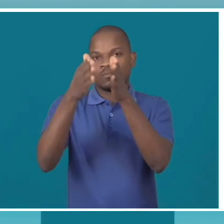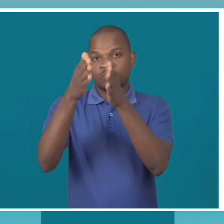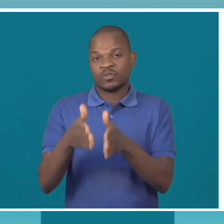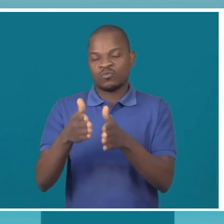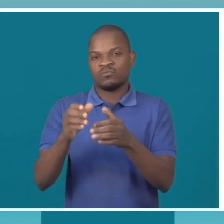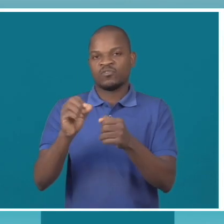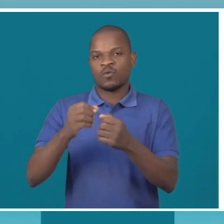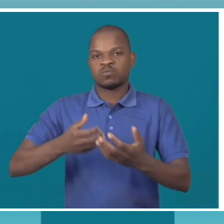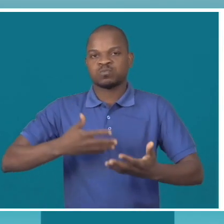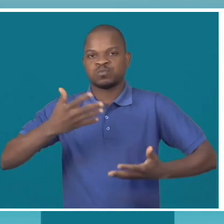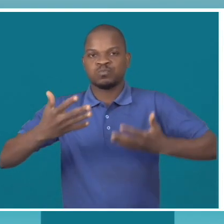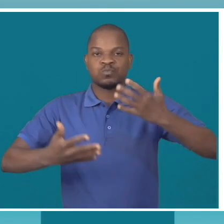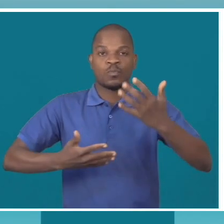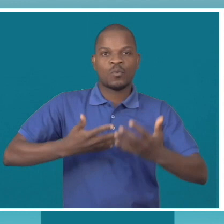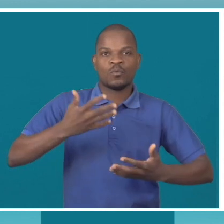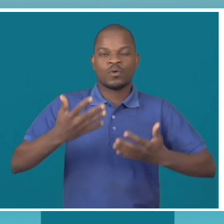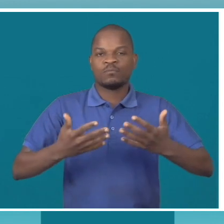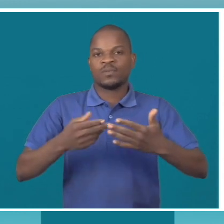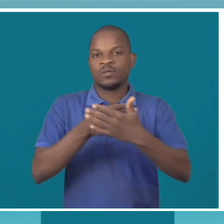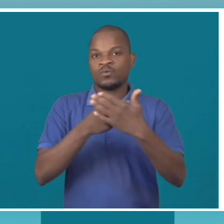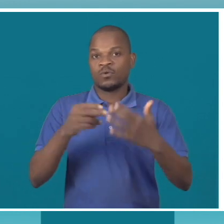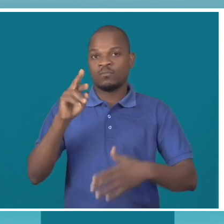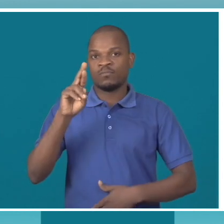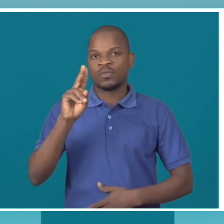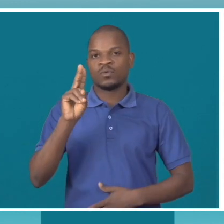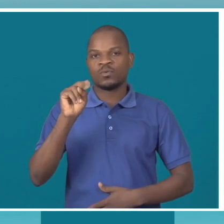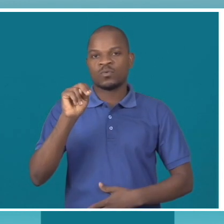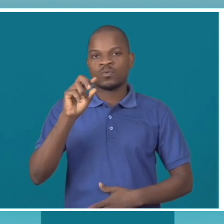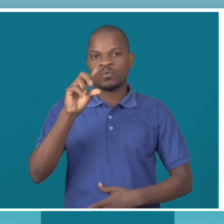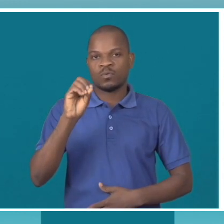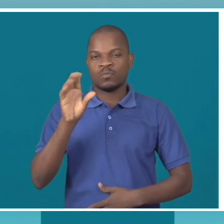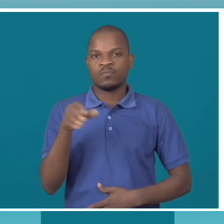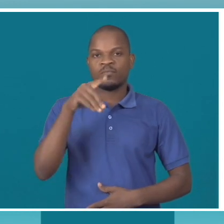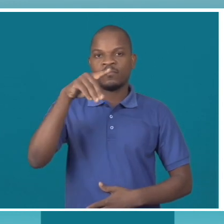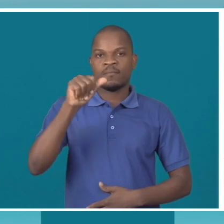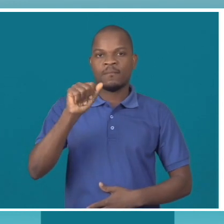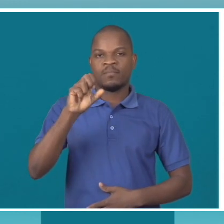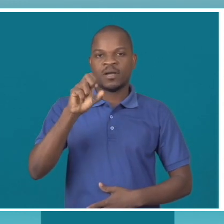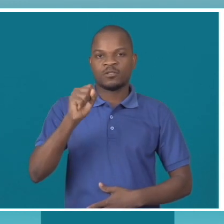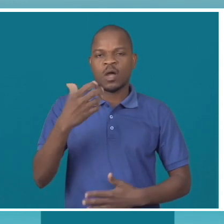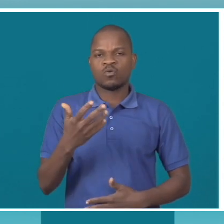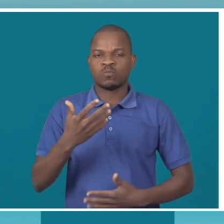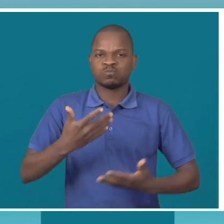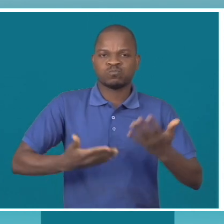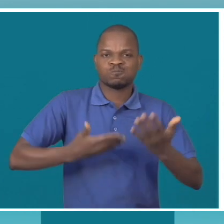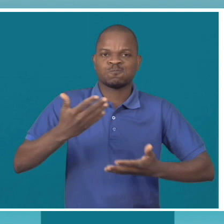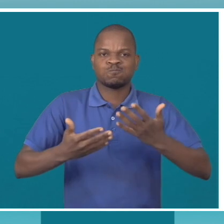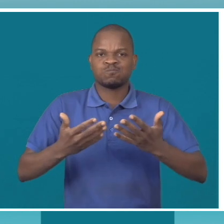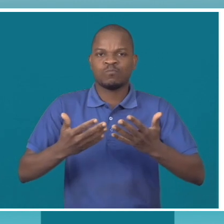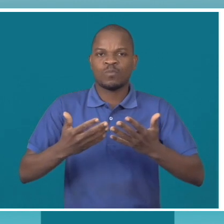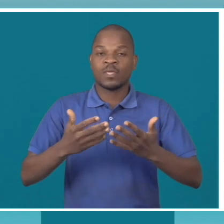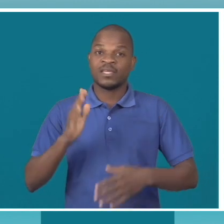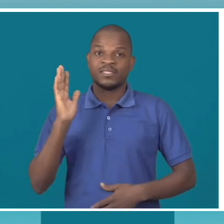Meus braços infantes desceram a escada das enormes baragens da paciência. Minhas pernas anônimas travaram a